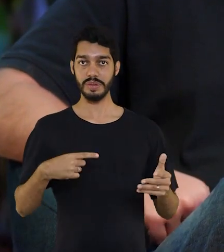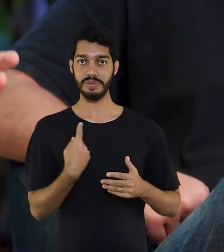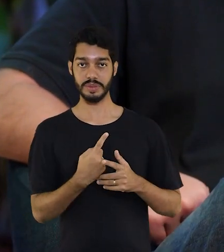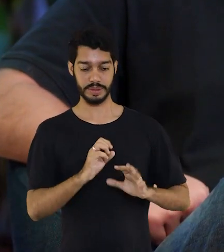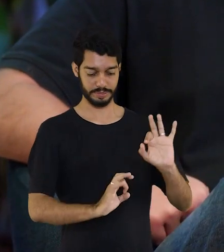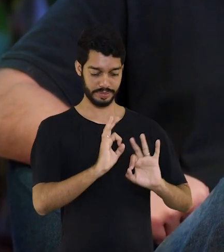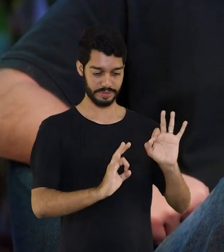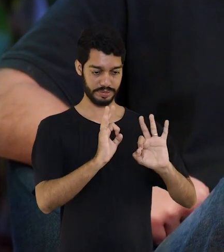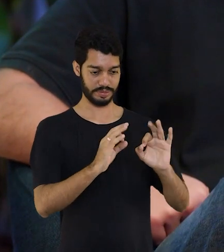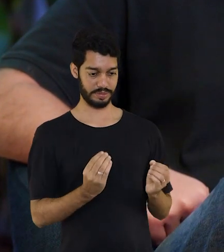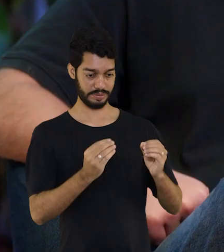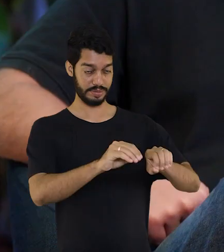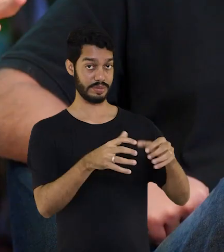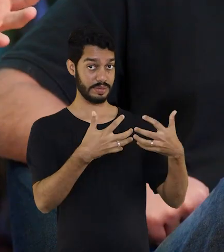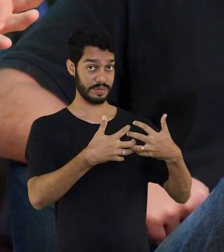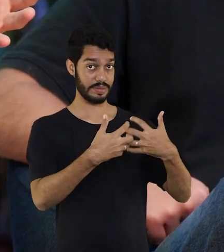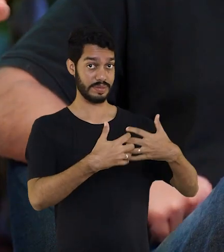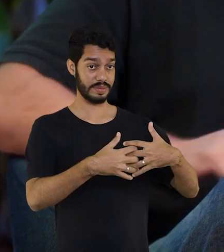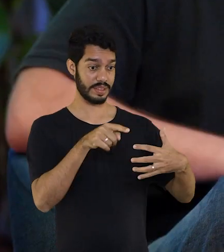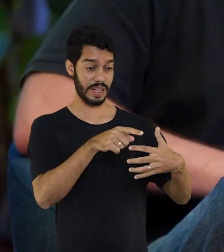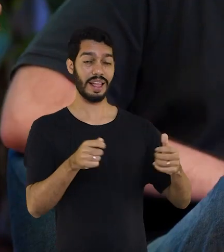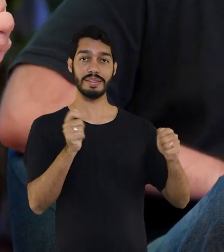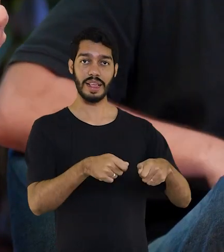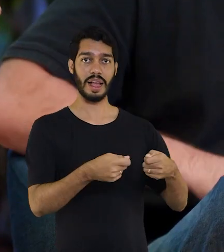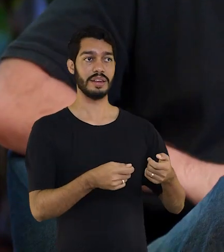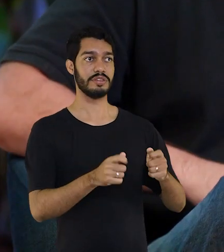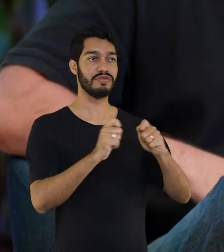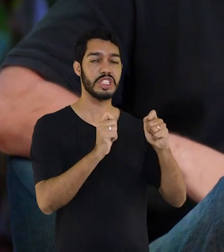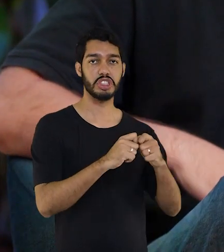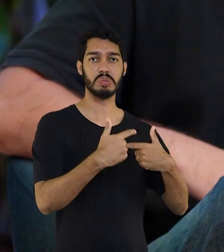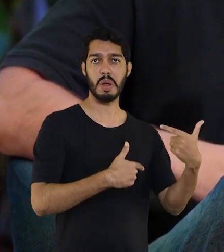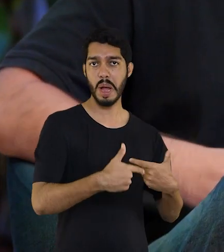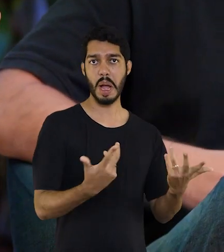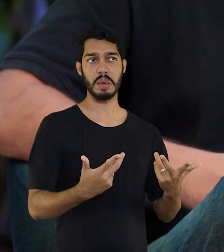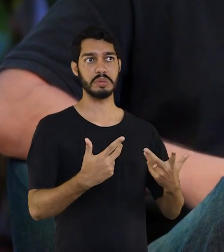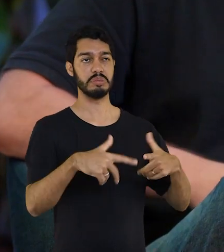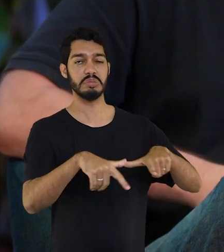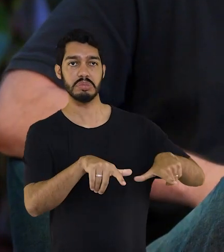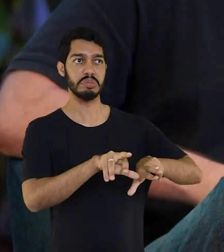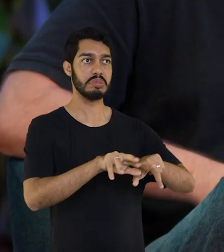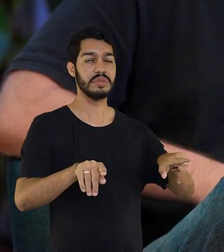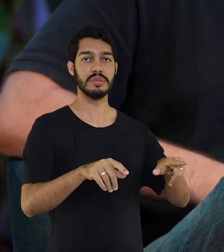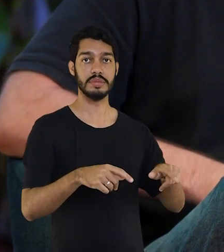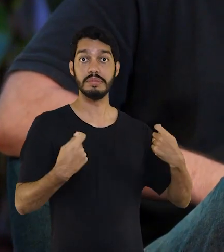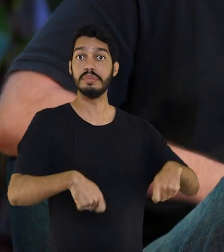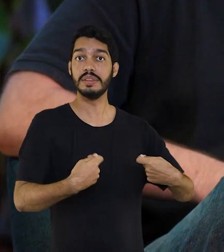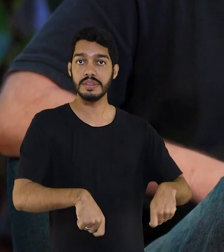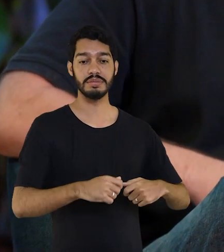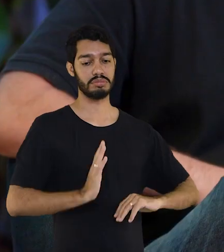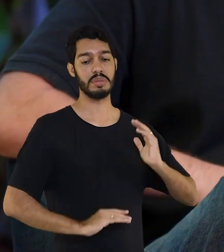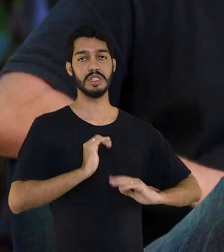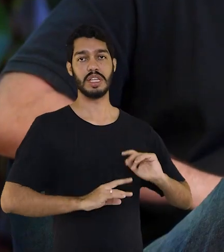ela é a forma que nós temos de programar máquinas para que sejam capazes de executar tarefas que necessitam